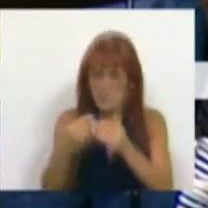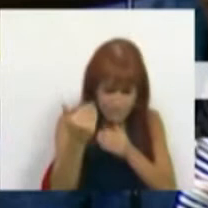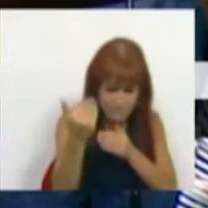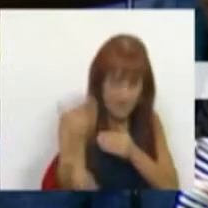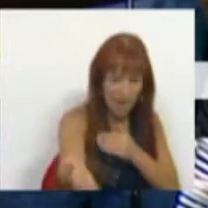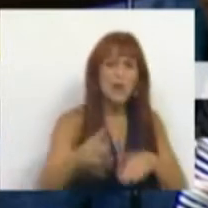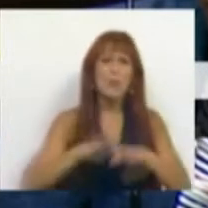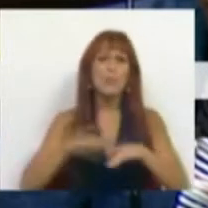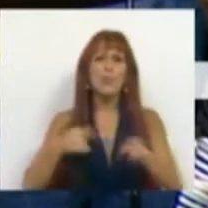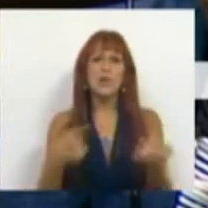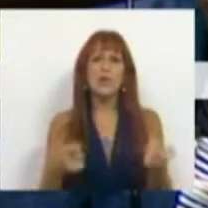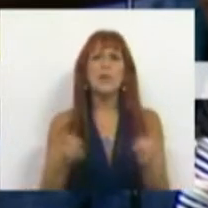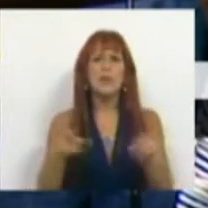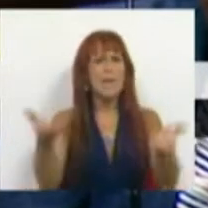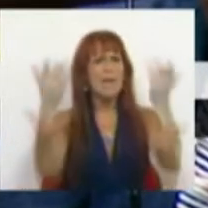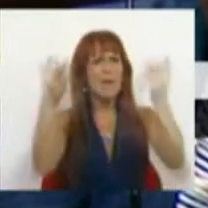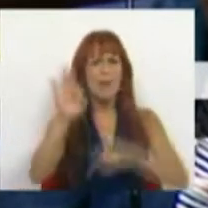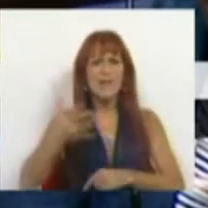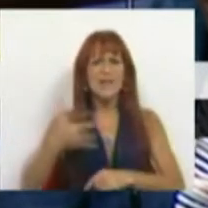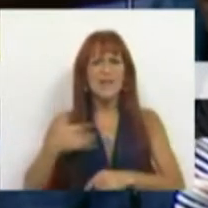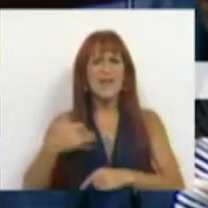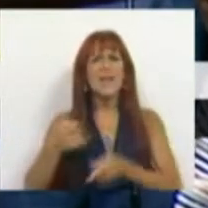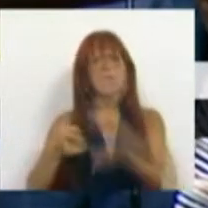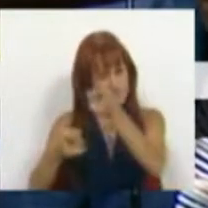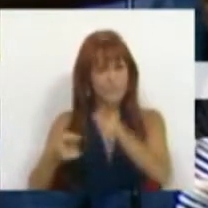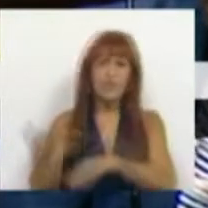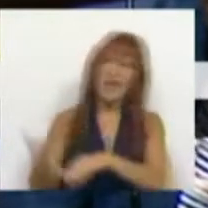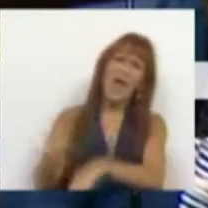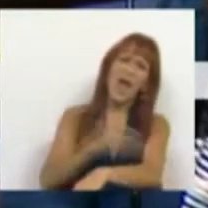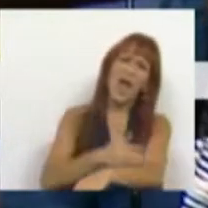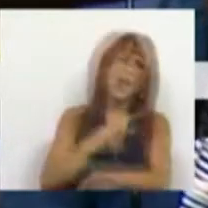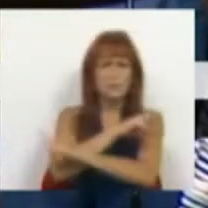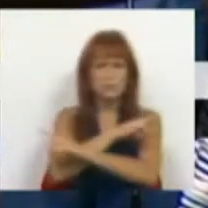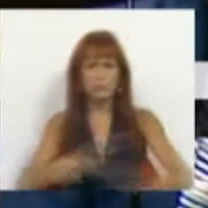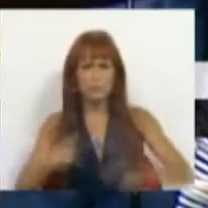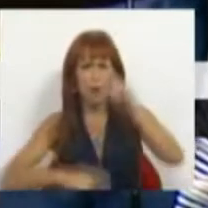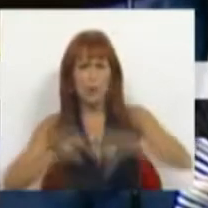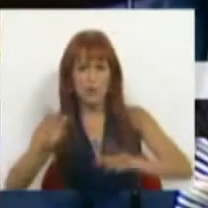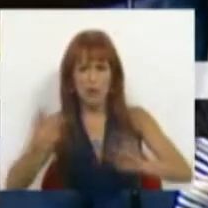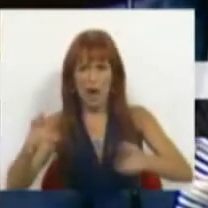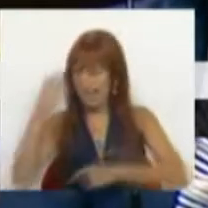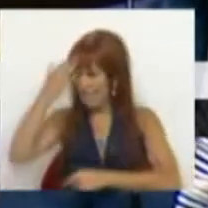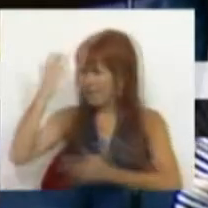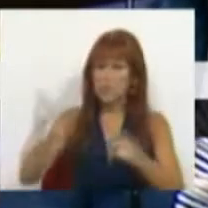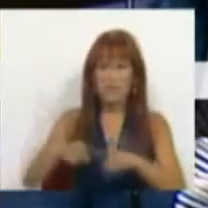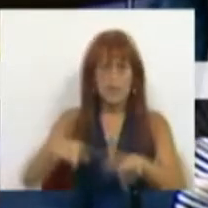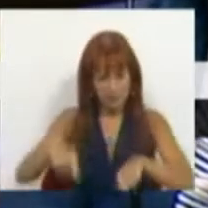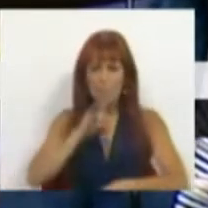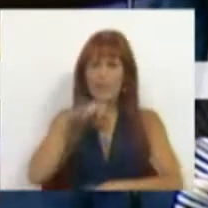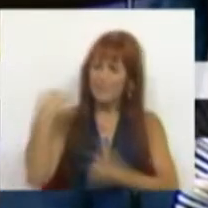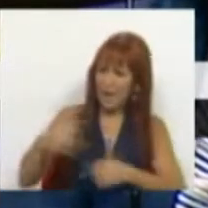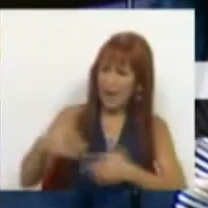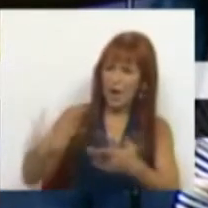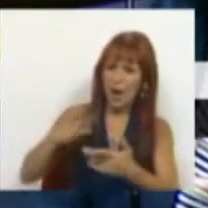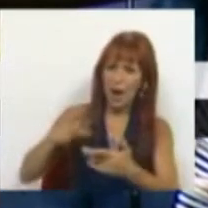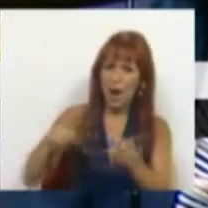E, portanto, instamos também PSD e CDS, que anteriormente cancelaram as obras que já estavam previstas, a terem aqui uma oportunidade